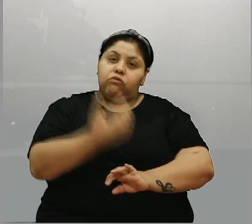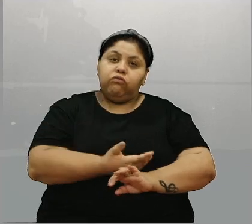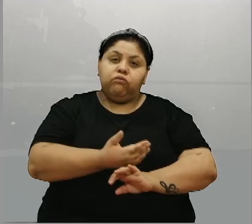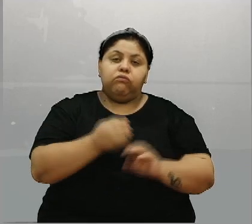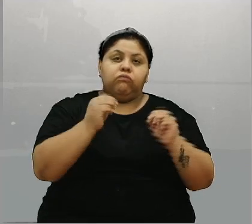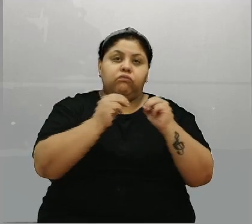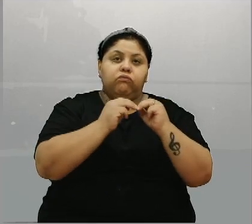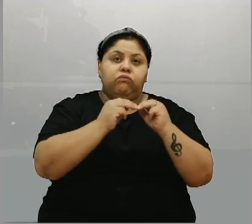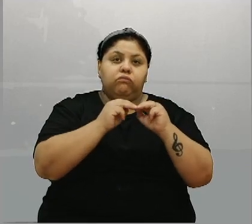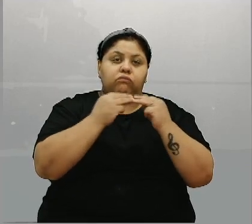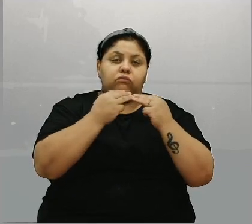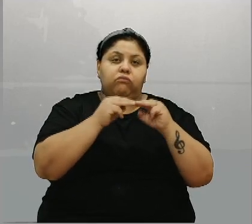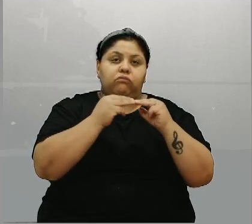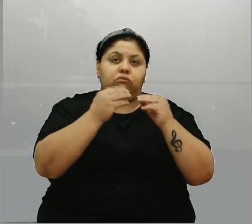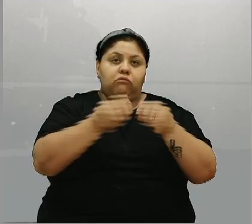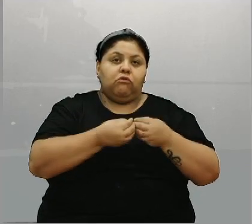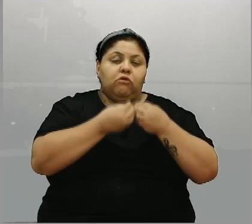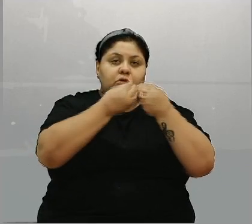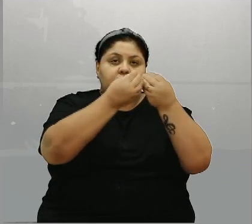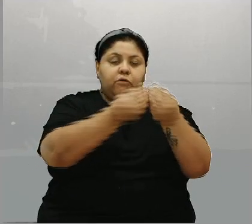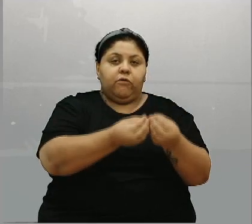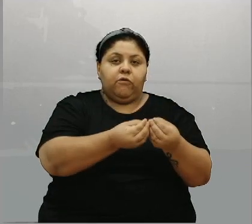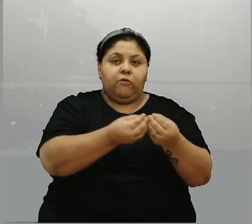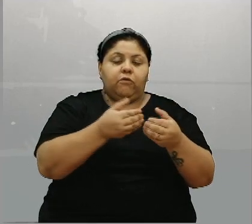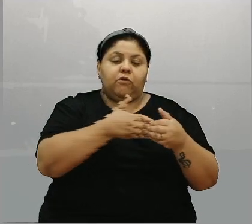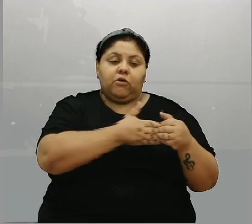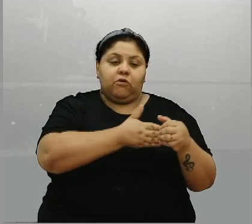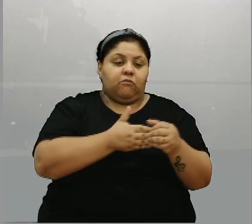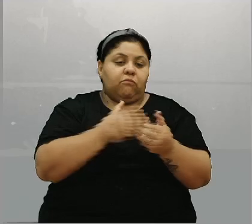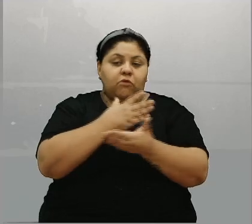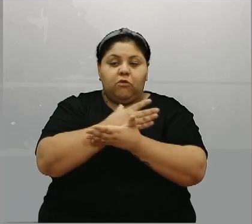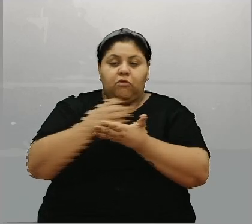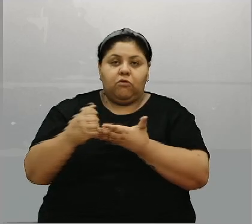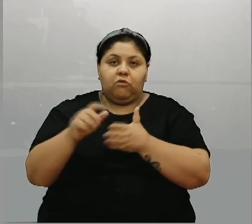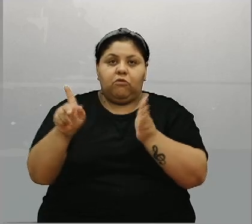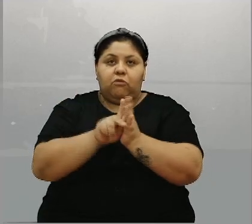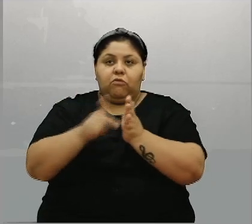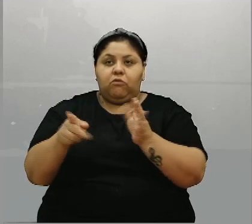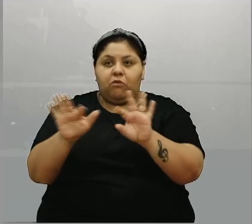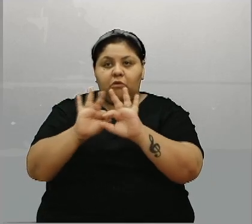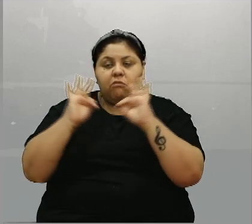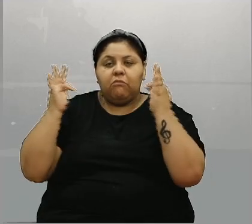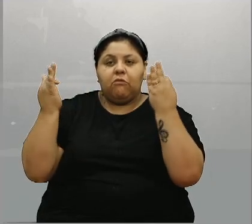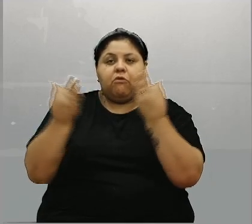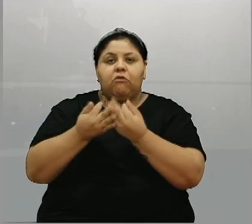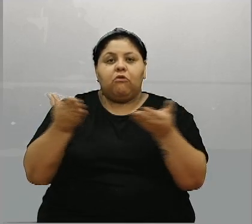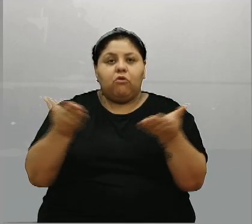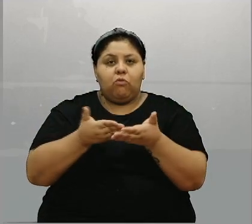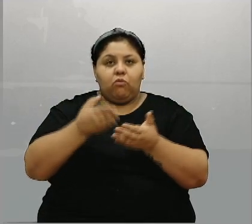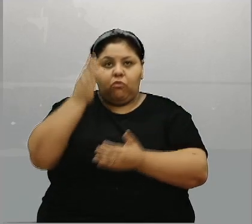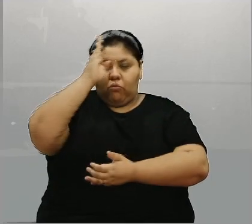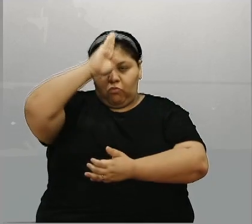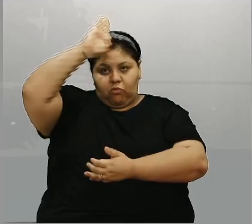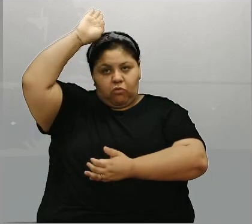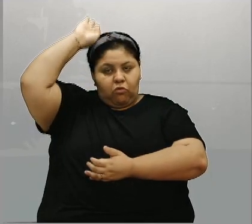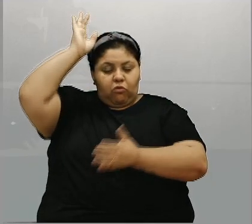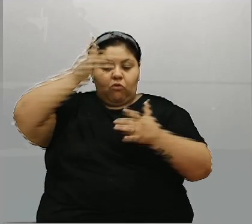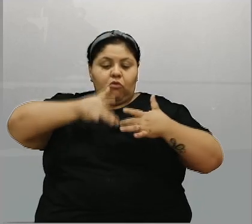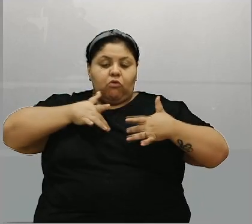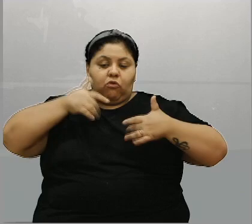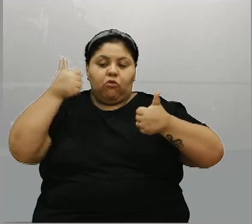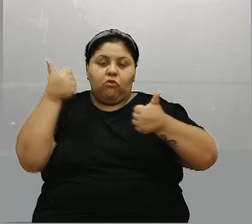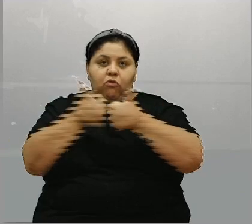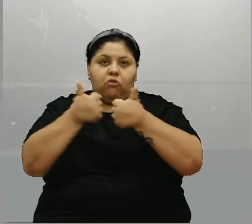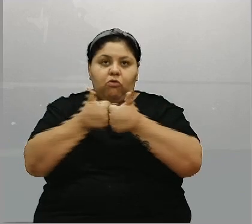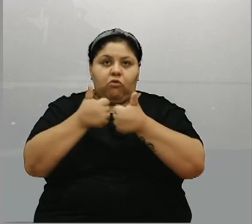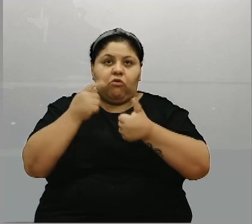de presente, né, o Soares, que acompanhava a gente fazer os resgates dos próprios familiares dele, e hoje é um bombeiro voluntário com nós aí da